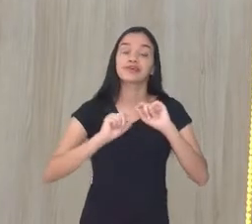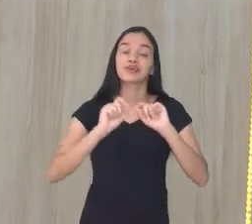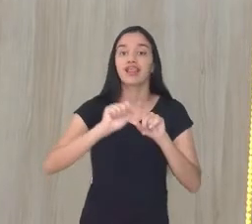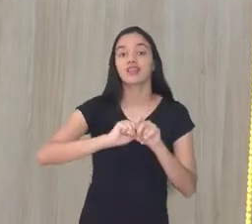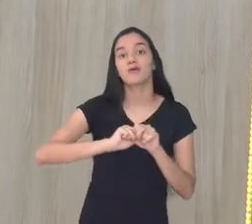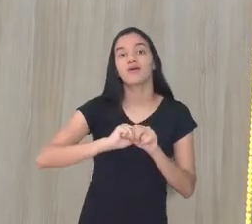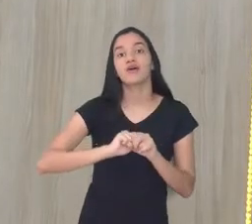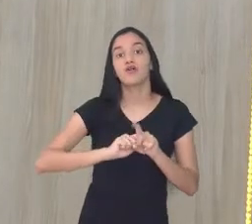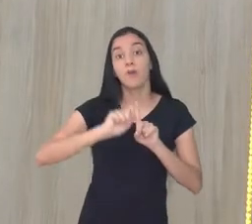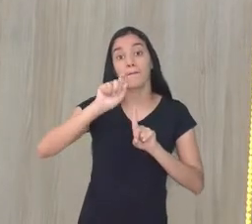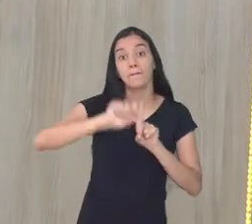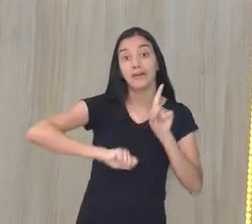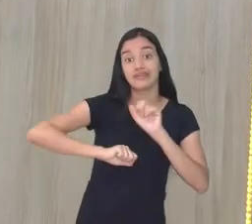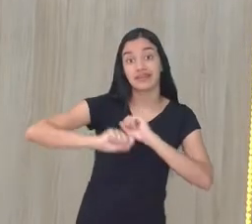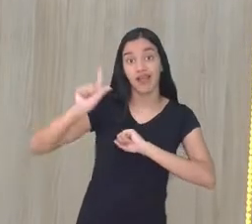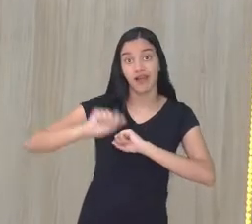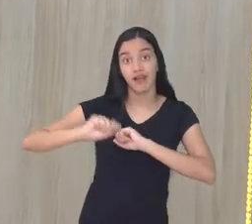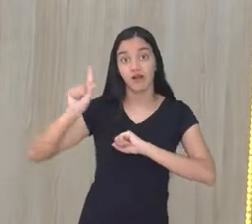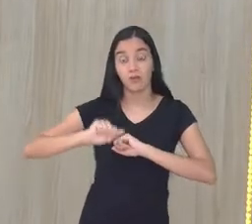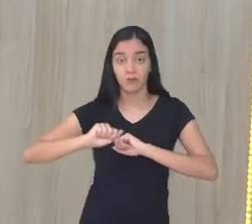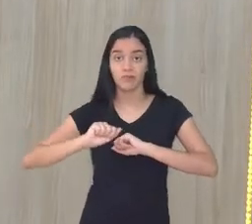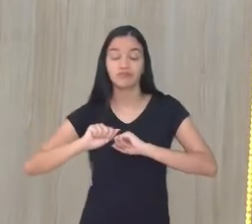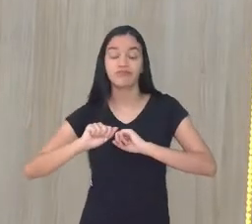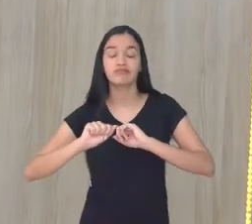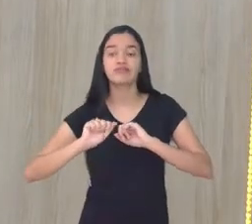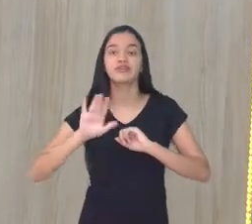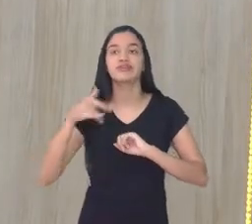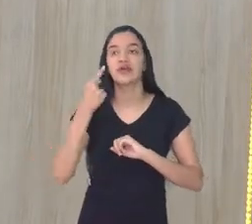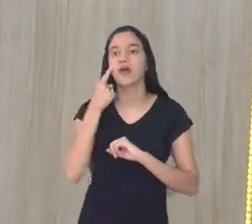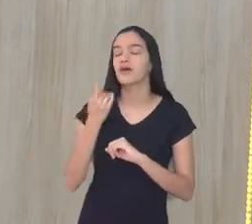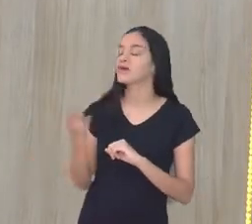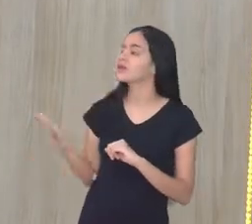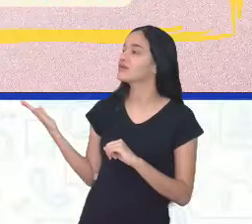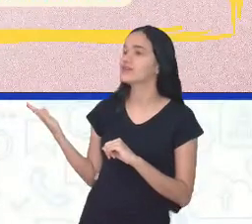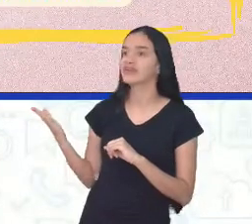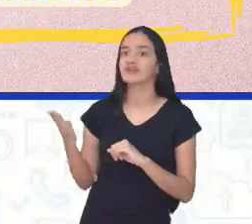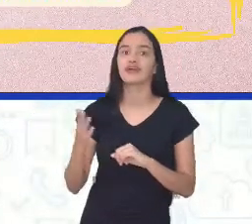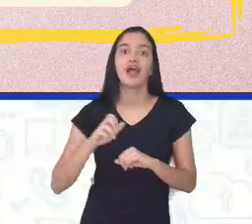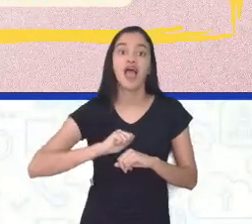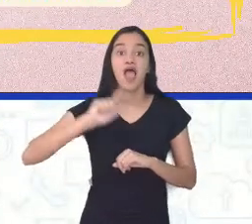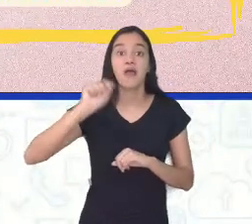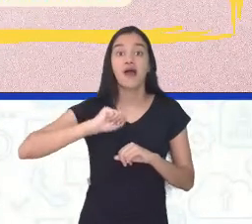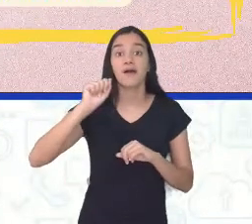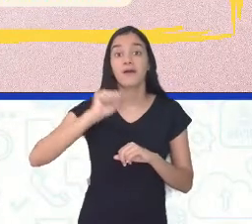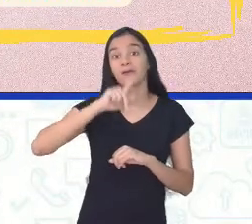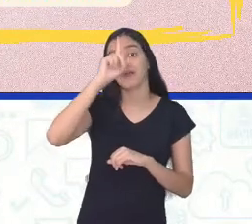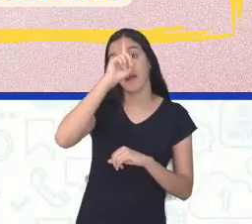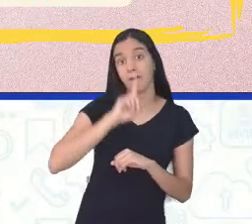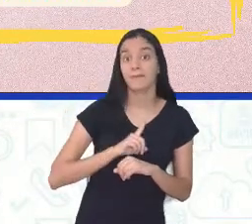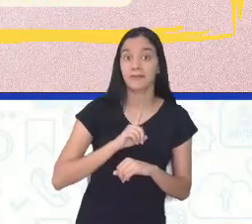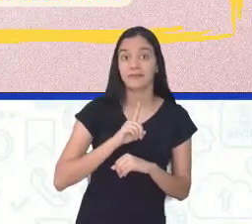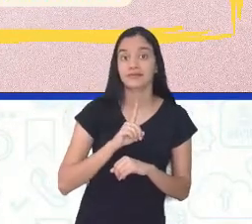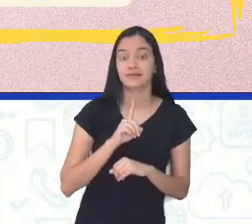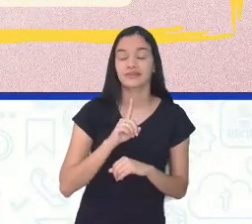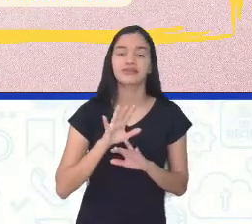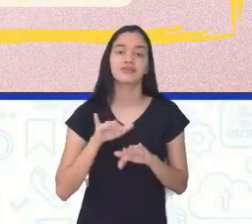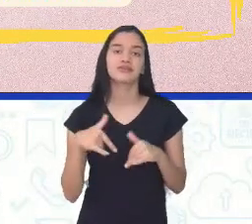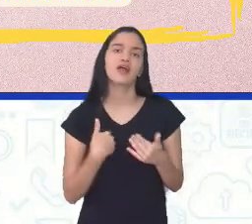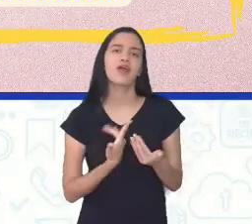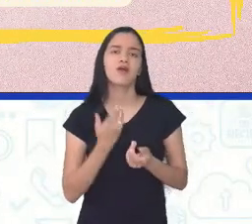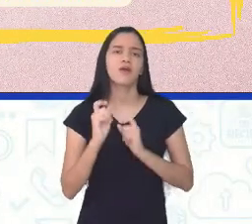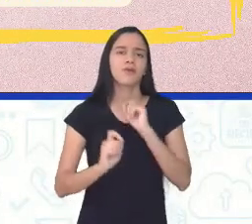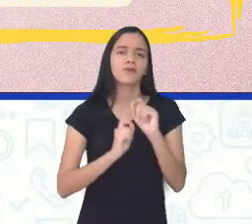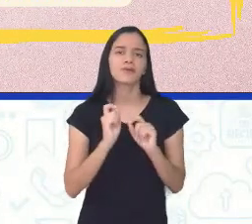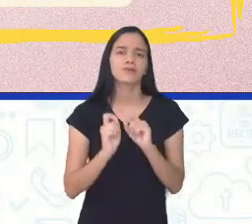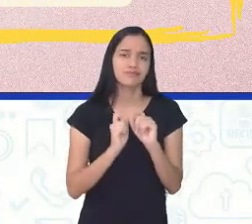agosto, né? Estamos aqui, olha, no agosto, e o agosto agora é o agosto amarelo. A questão aí de trazer